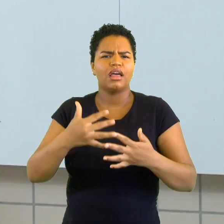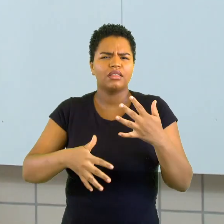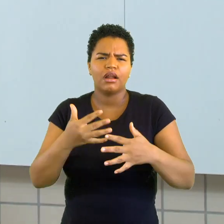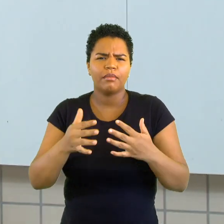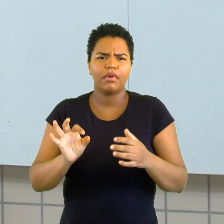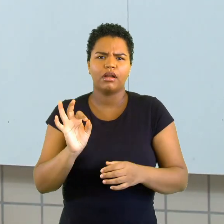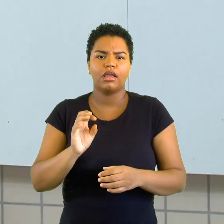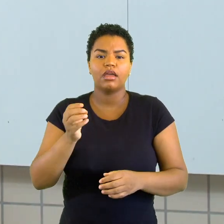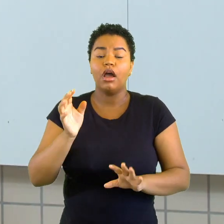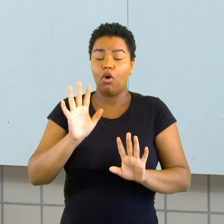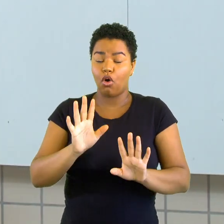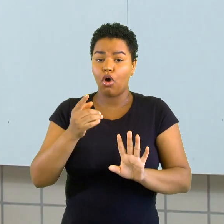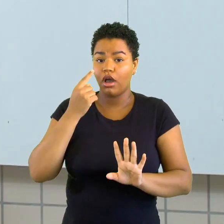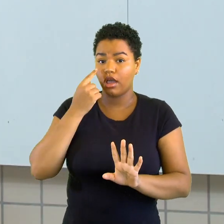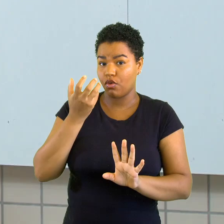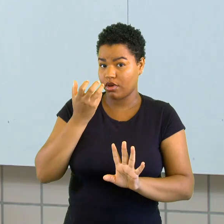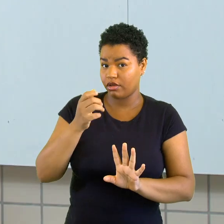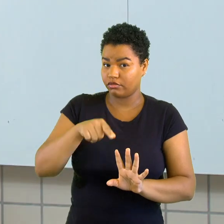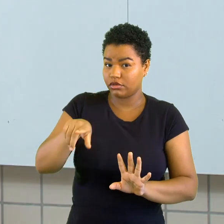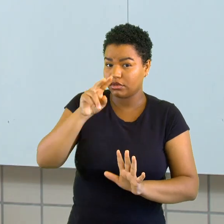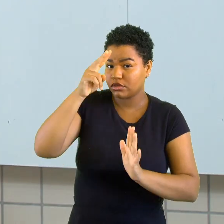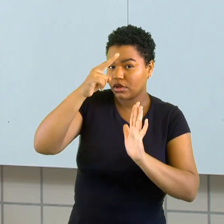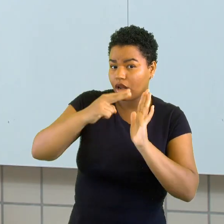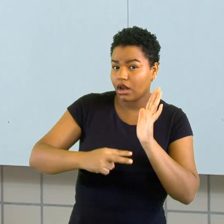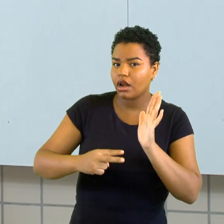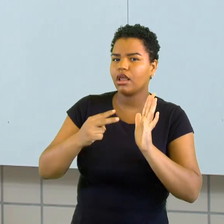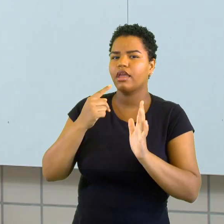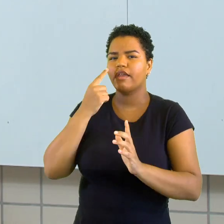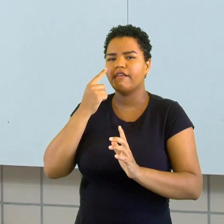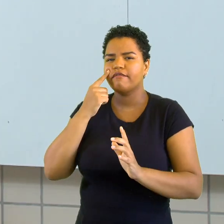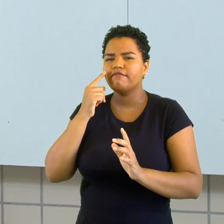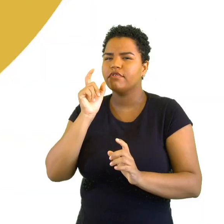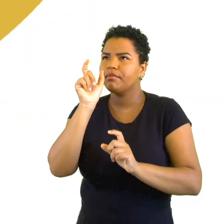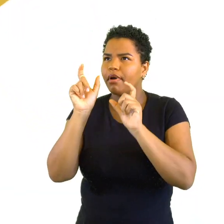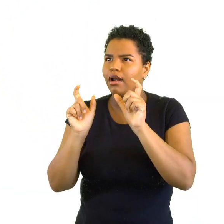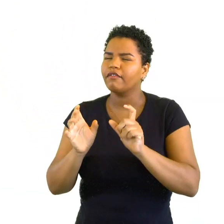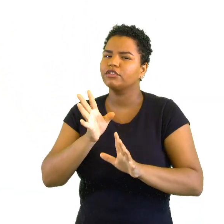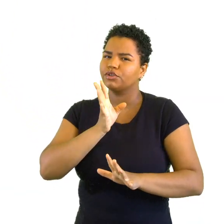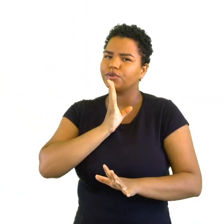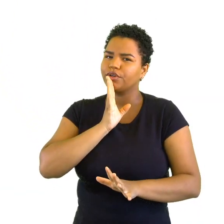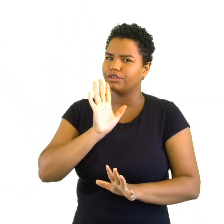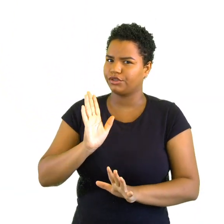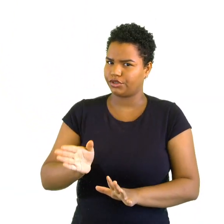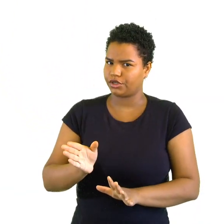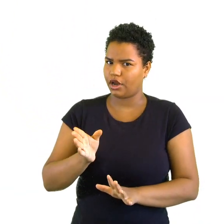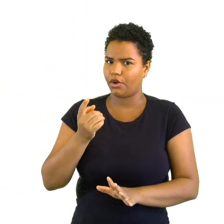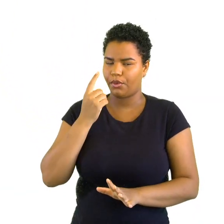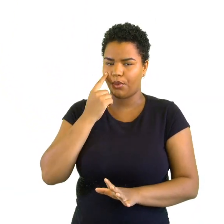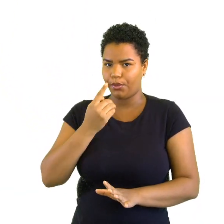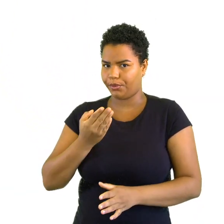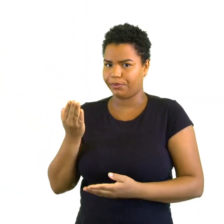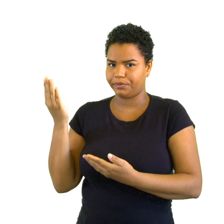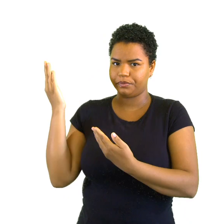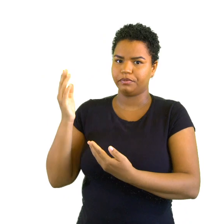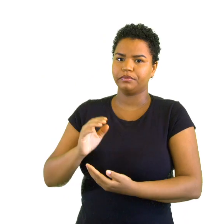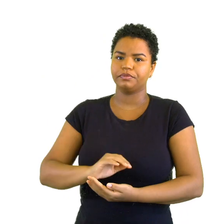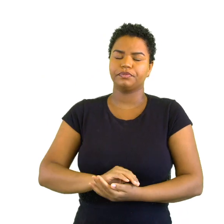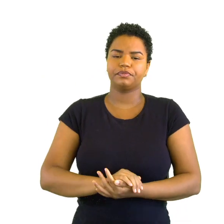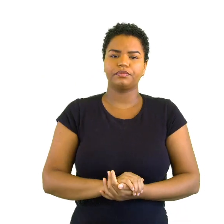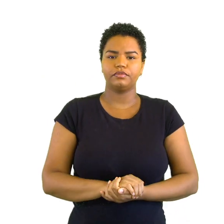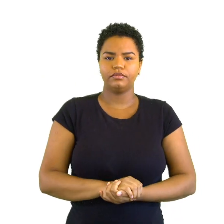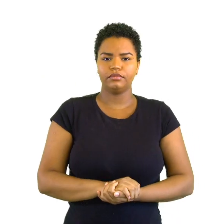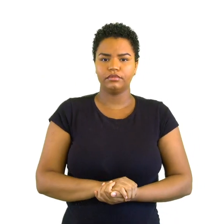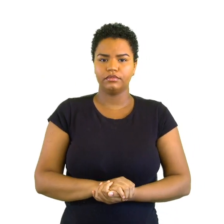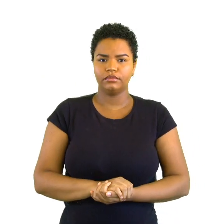tentar traduzir. Vocês vão ler e vão observar os elementos que vocês já conhecem. Observe. The lady's dog barked too much.